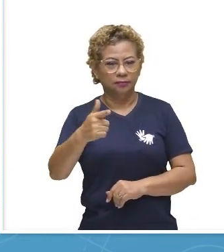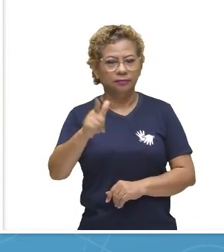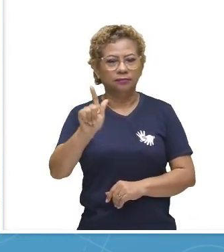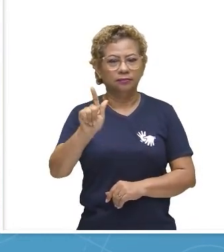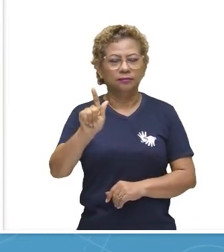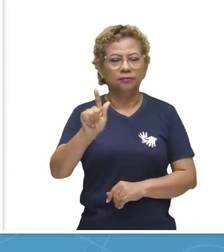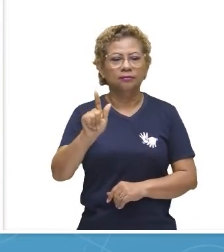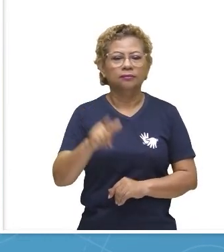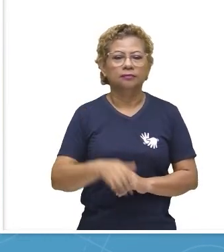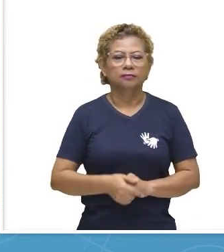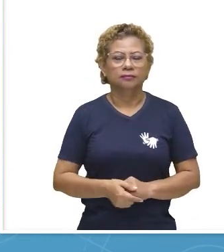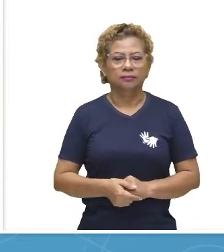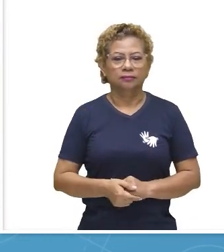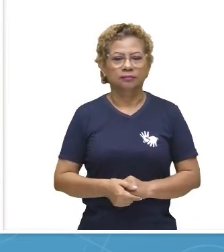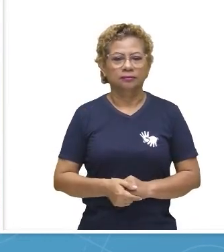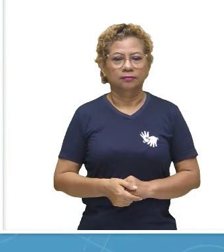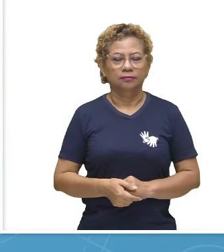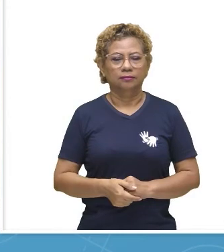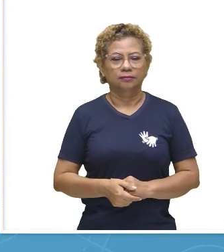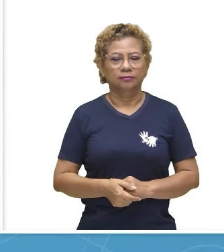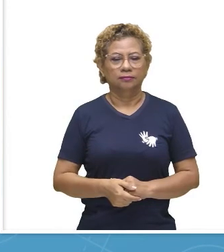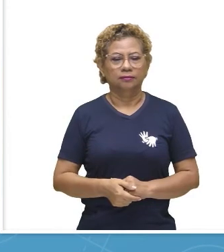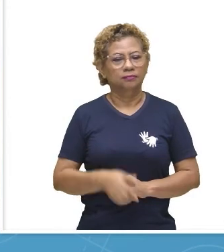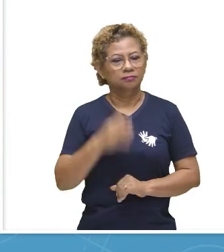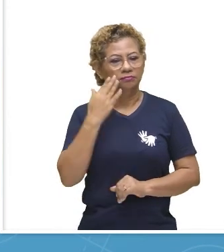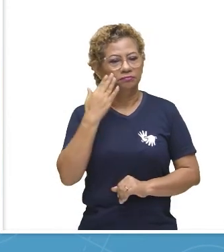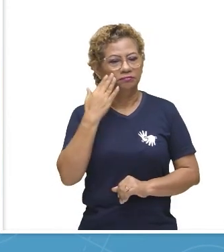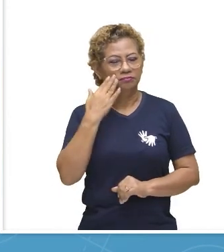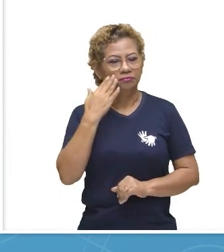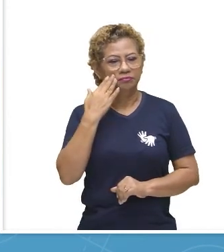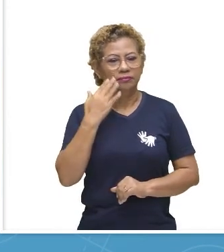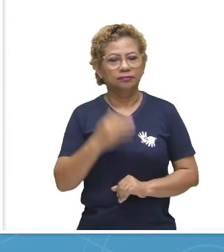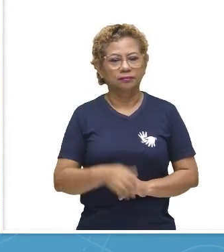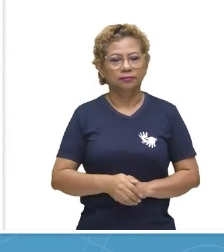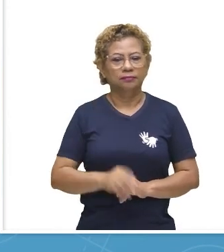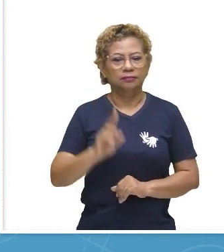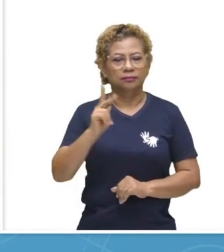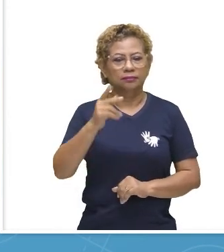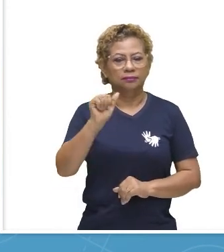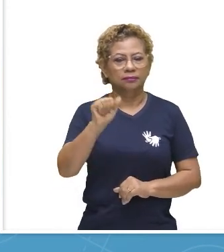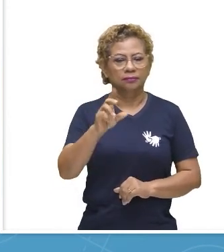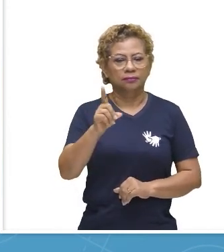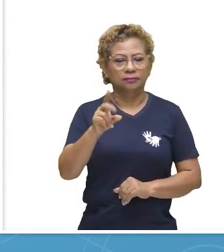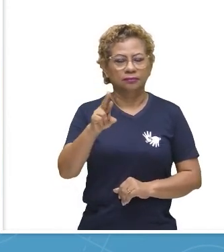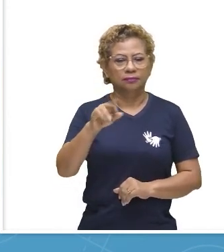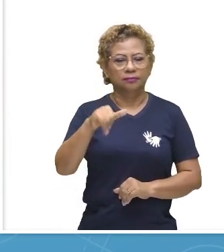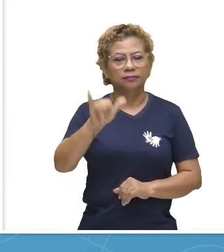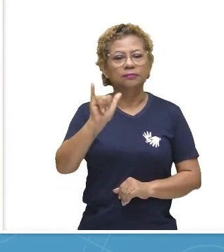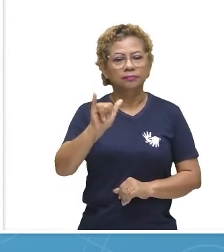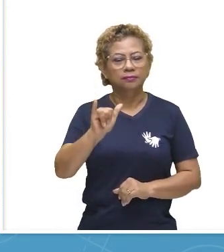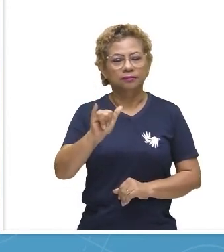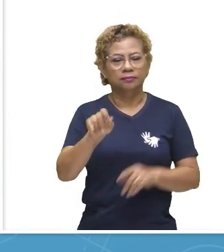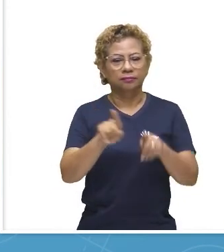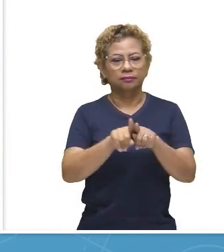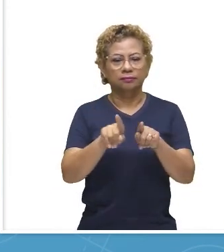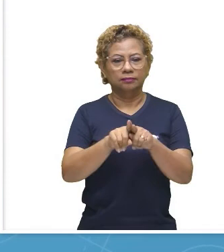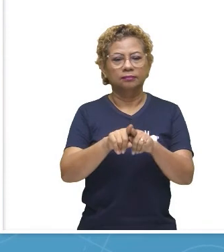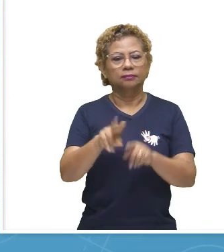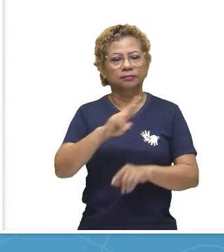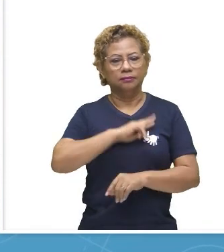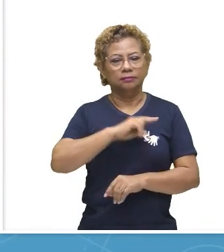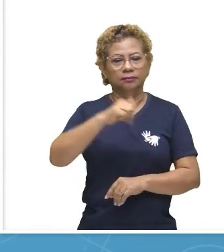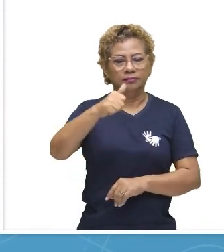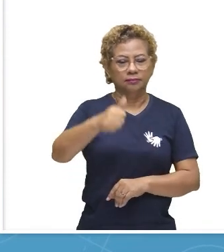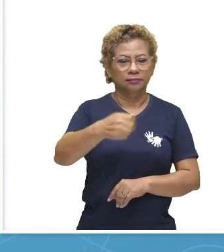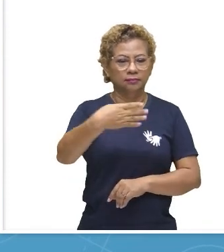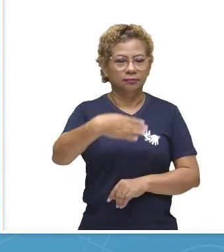Adri, acho que é isso. Questão 1 falou que é 142 graus também. Olha aí, todos